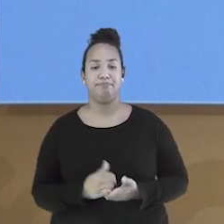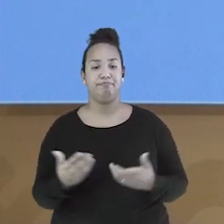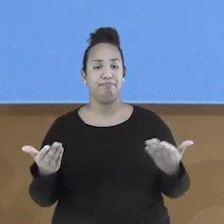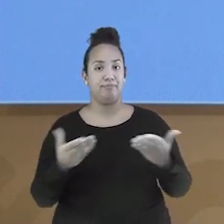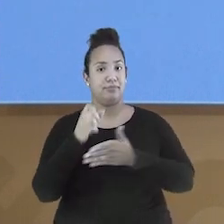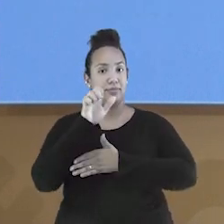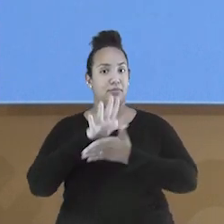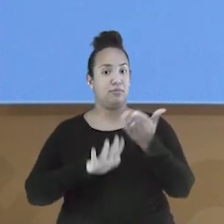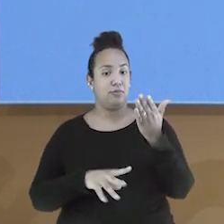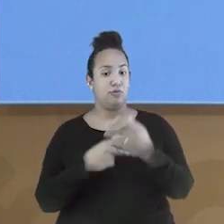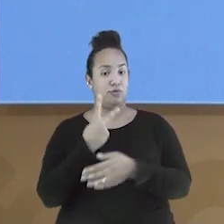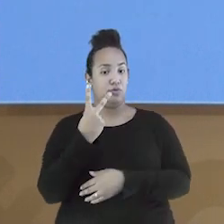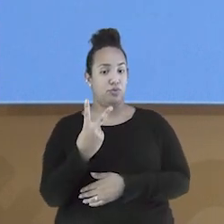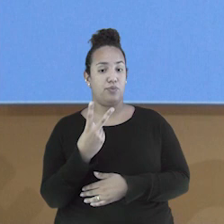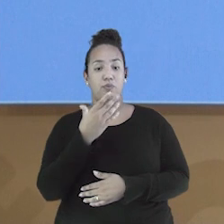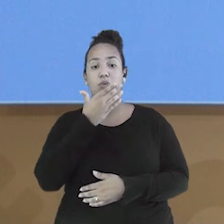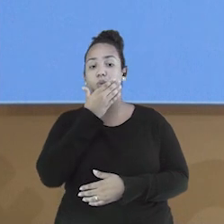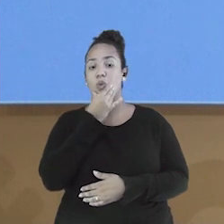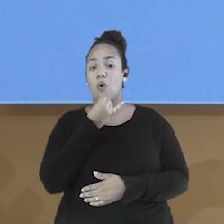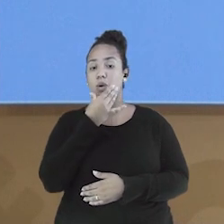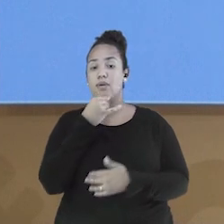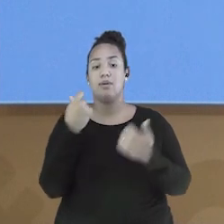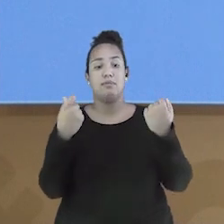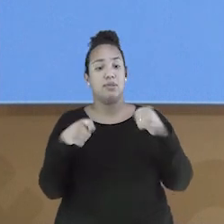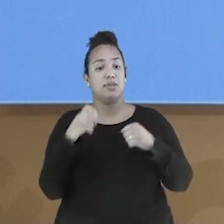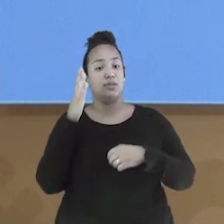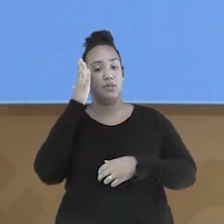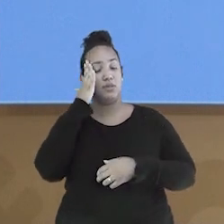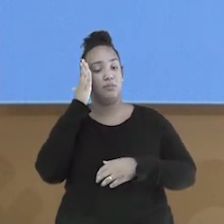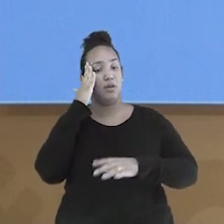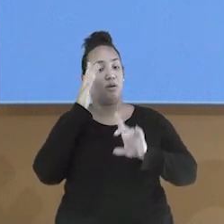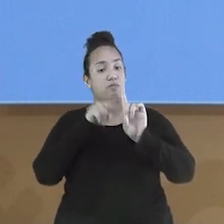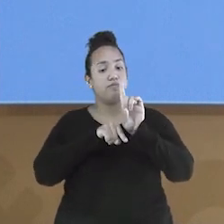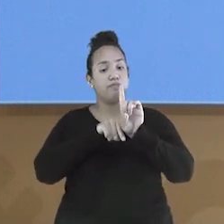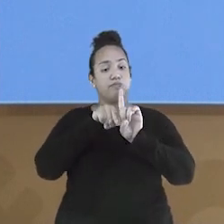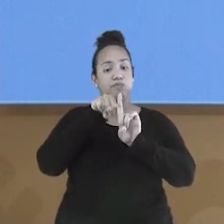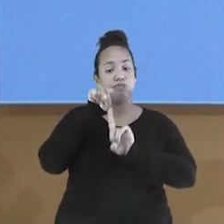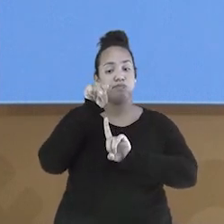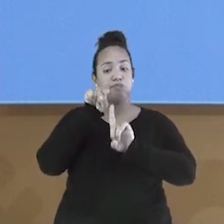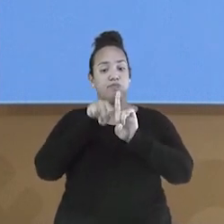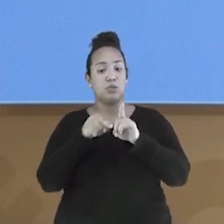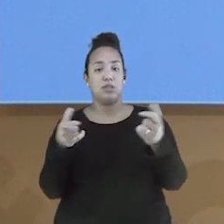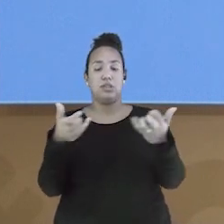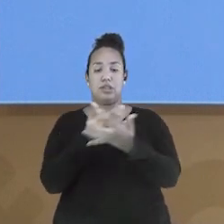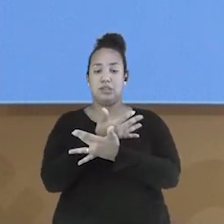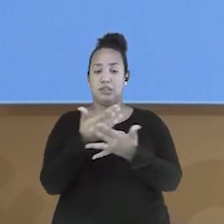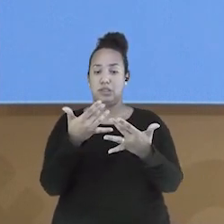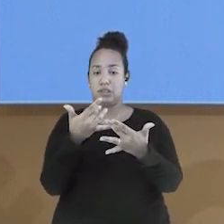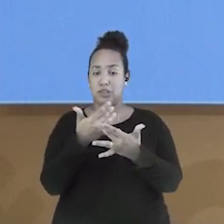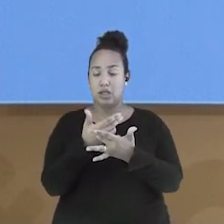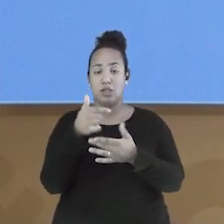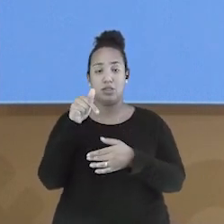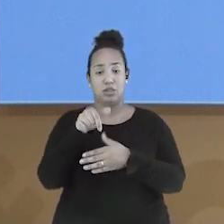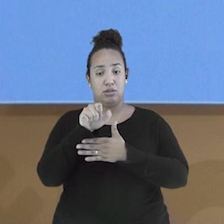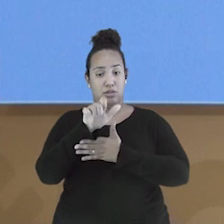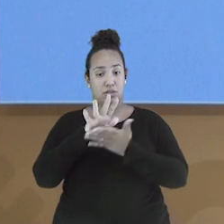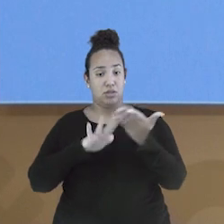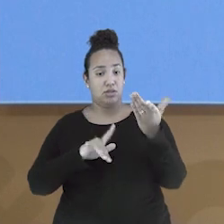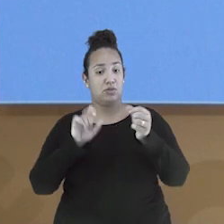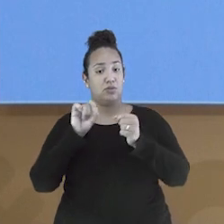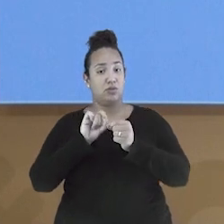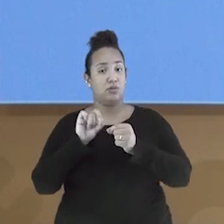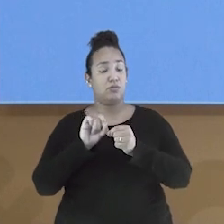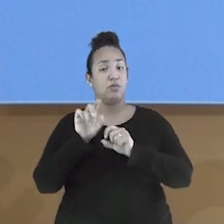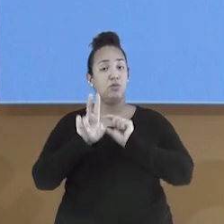2. João precisa fazer o acompanhamento das temperaturas de sua cidade e para fazer essa atividade, ele vai usar